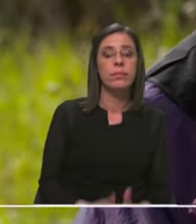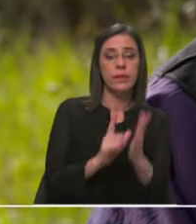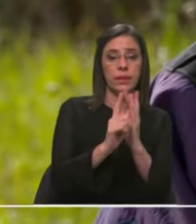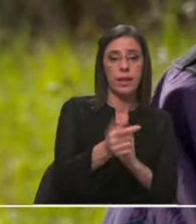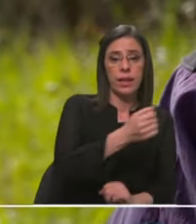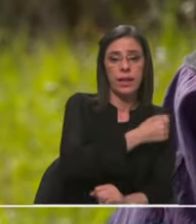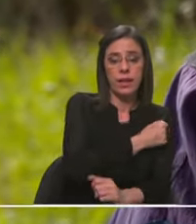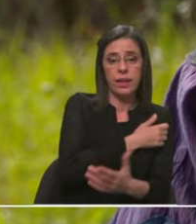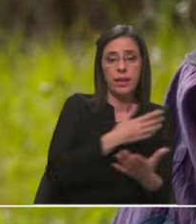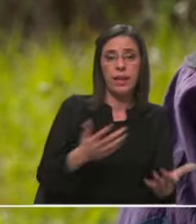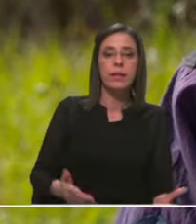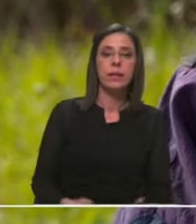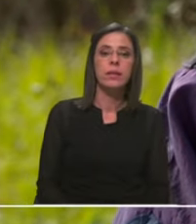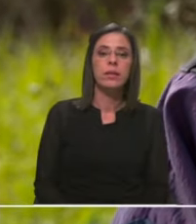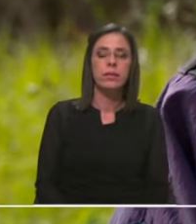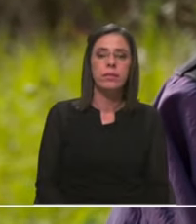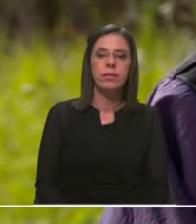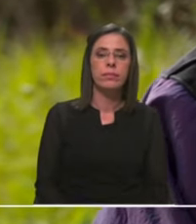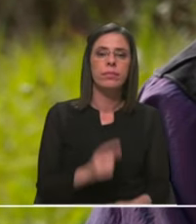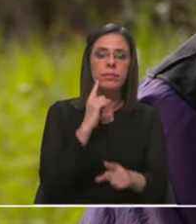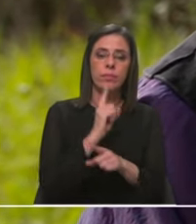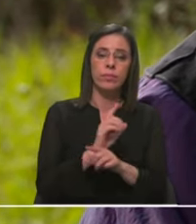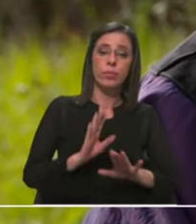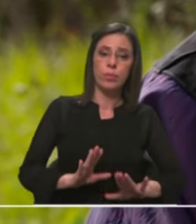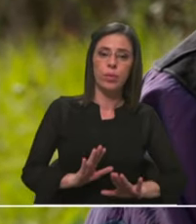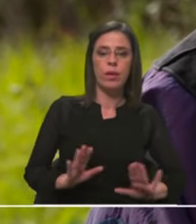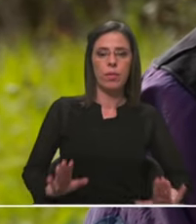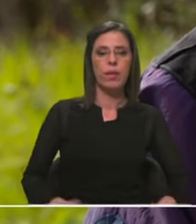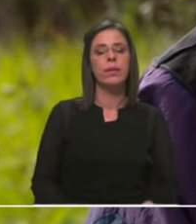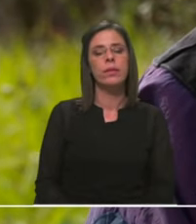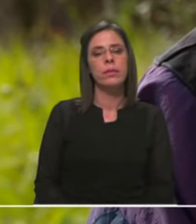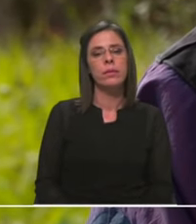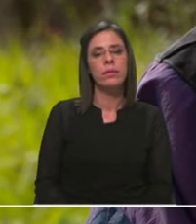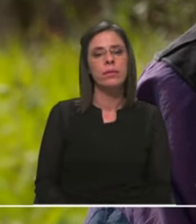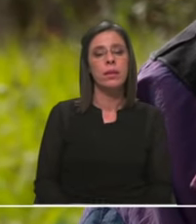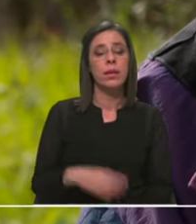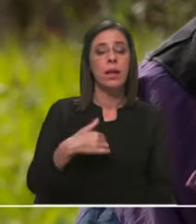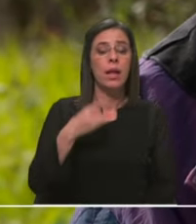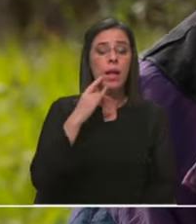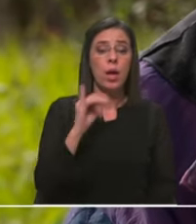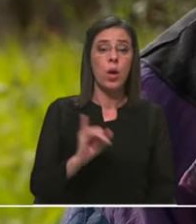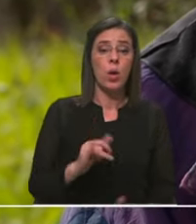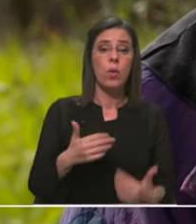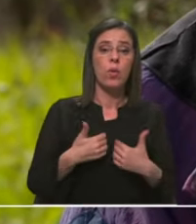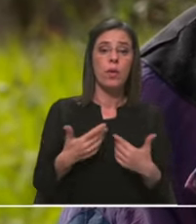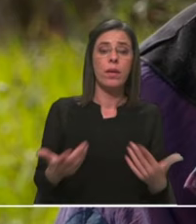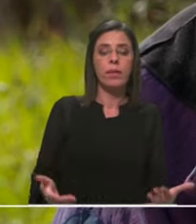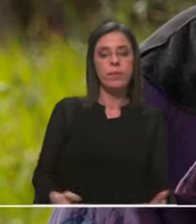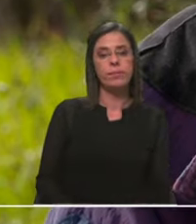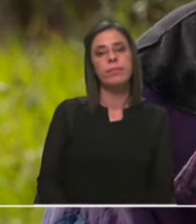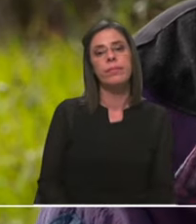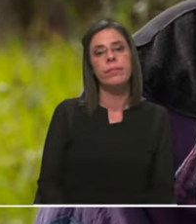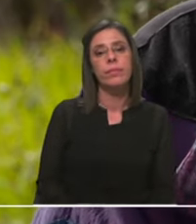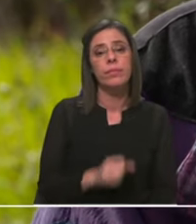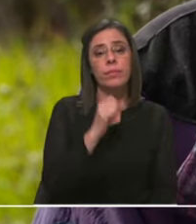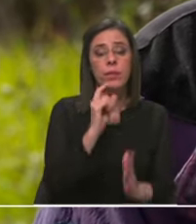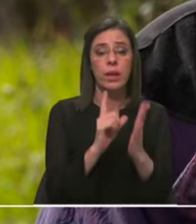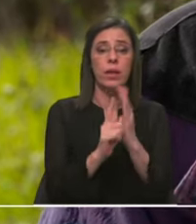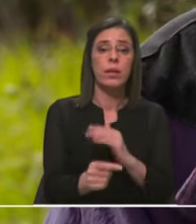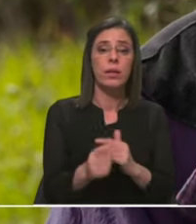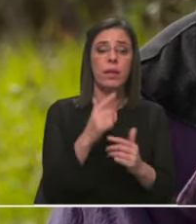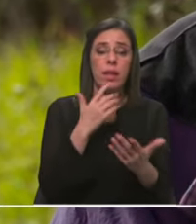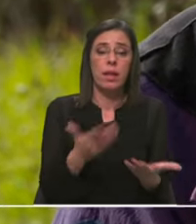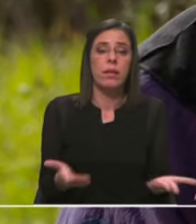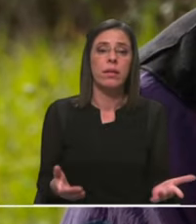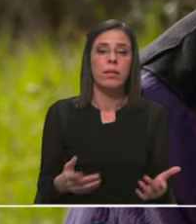casa é por enquanto e a minha cunhada podia sair podia dar mas